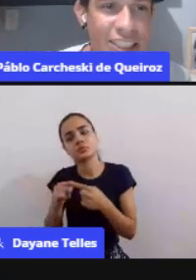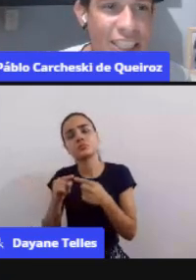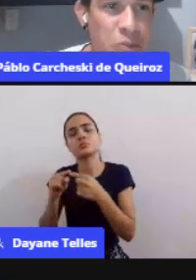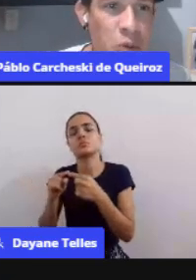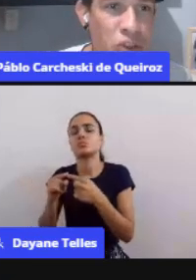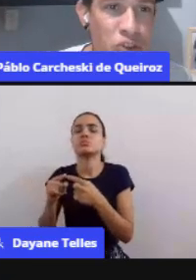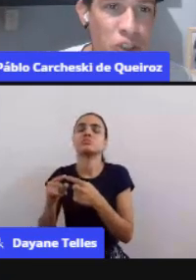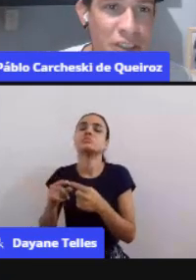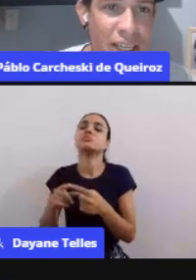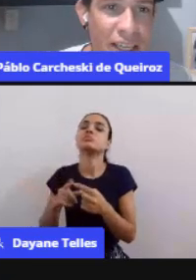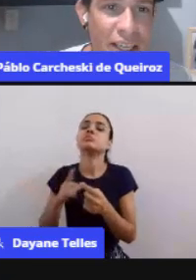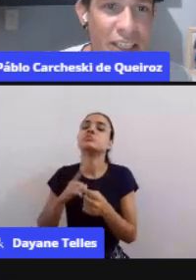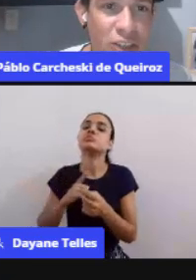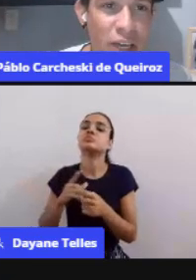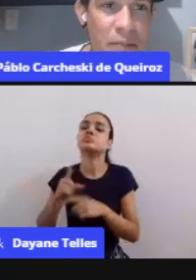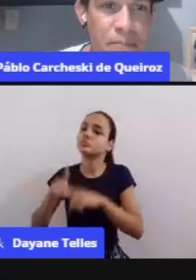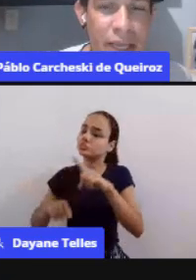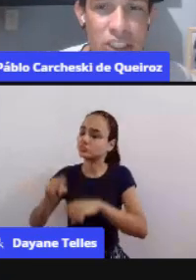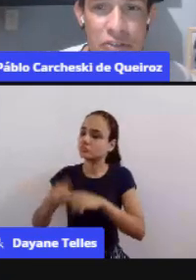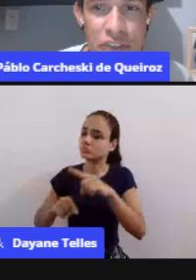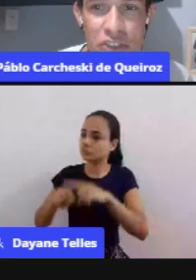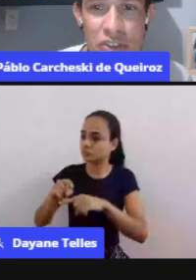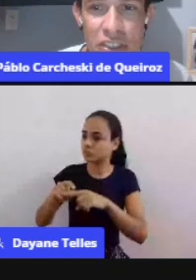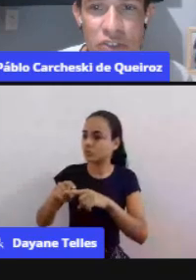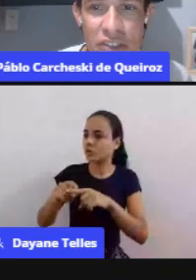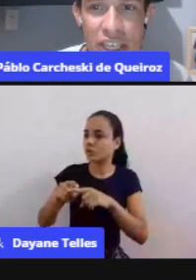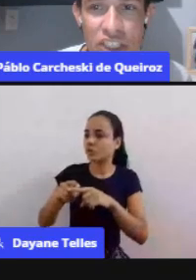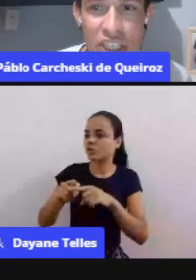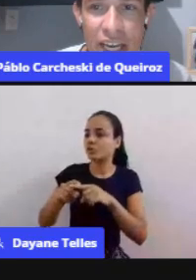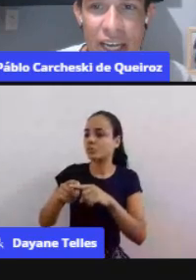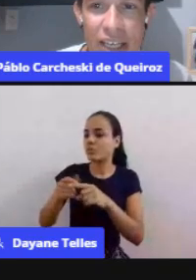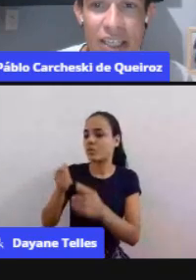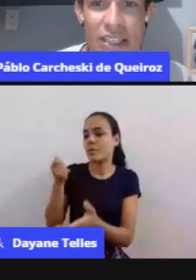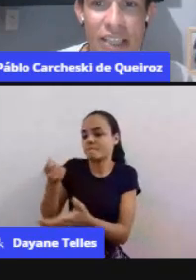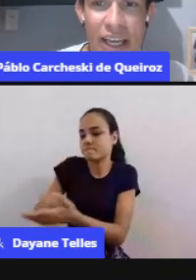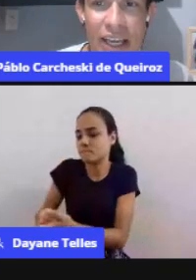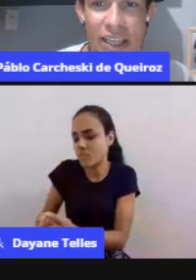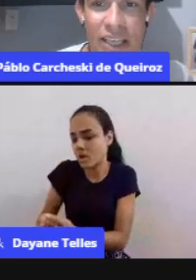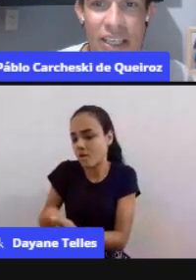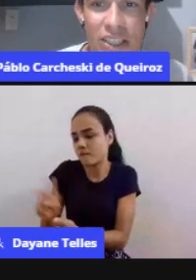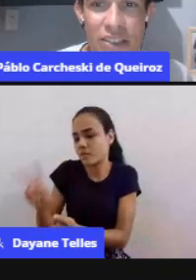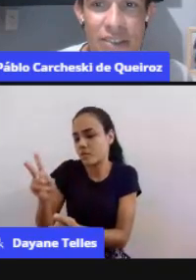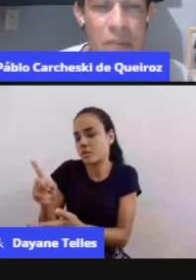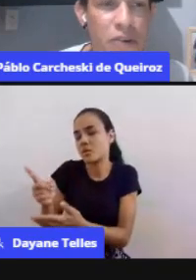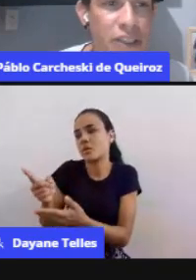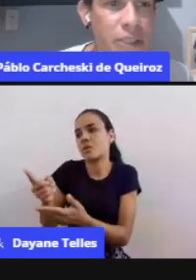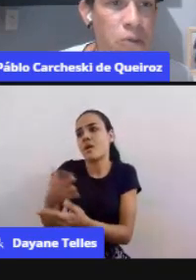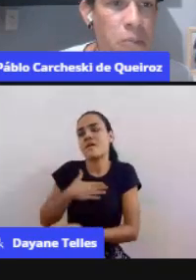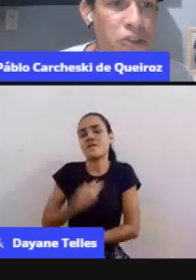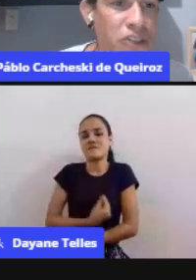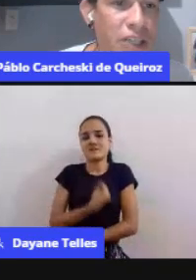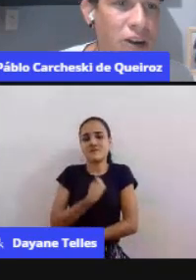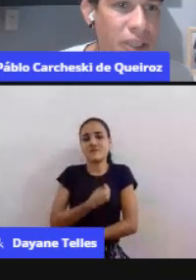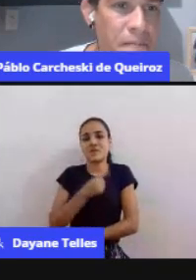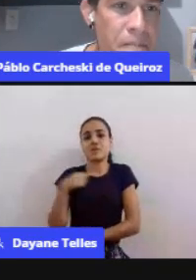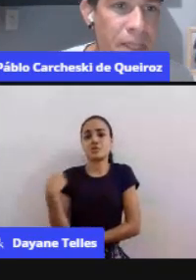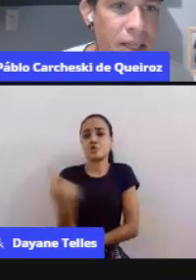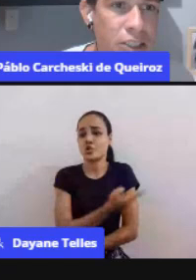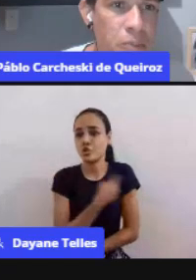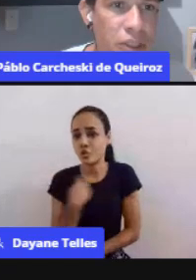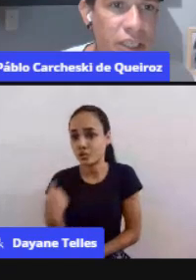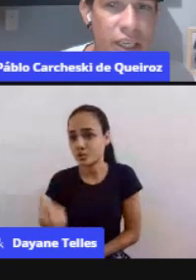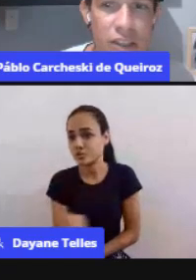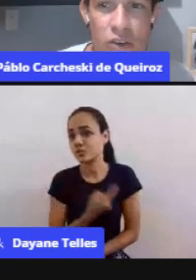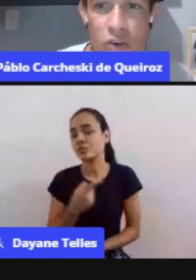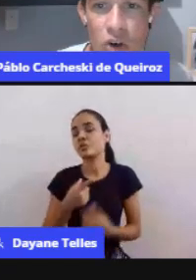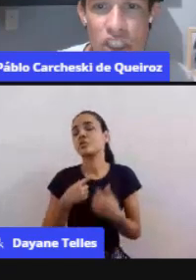nossa vida ela é cheia de promoções, né? Então é bem difícil assim você achar, né, que sempre vai ser proporcional, né?